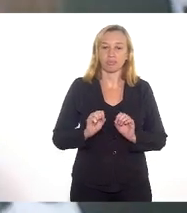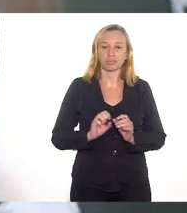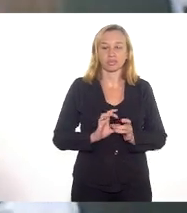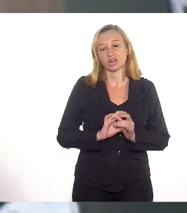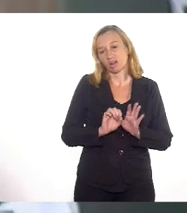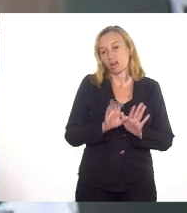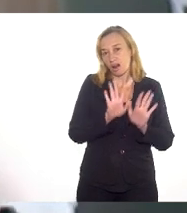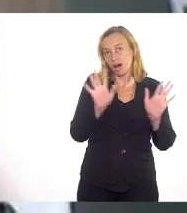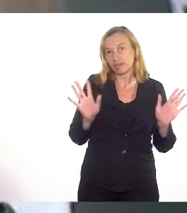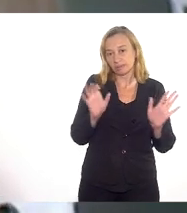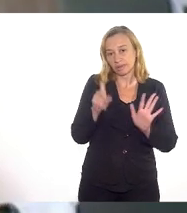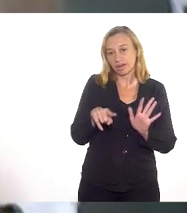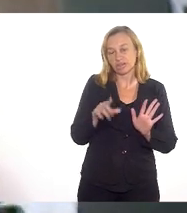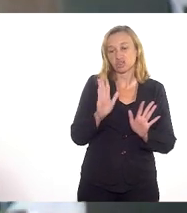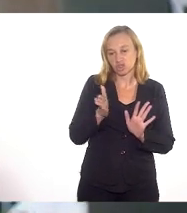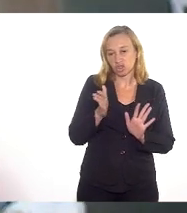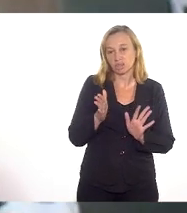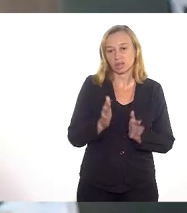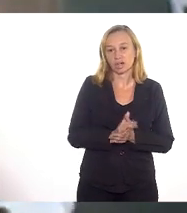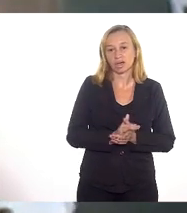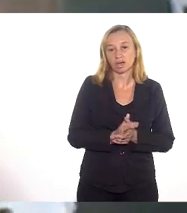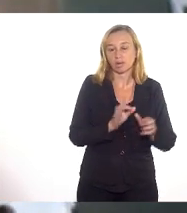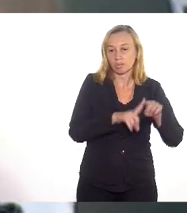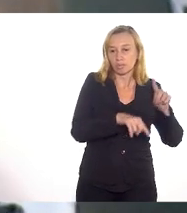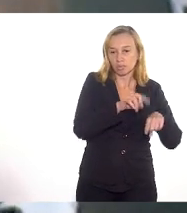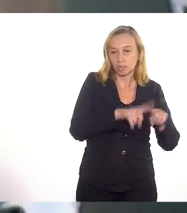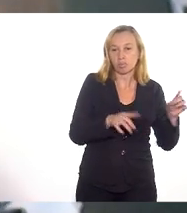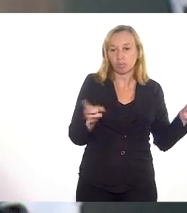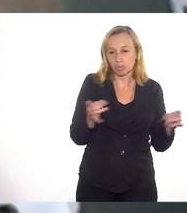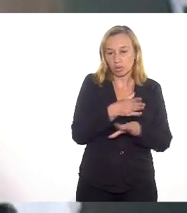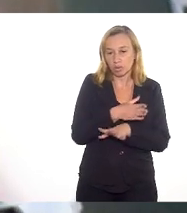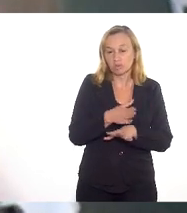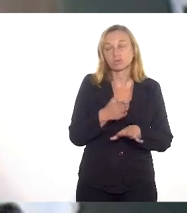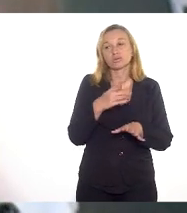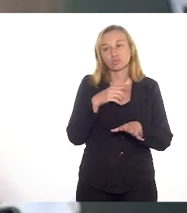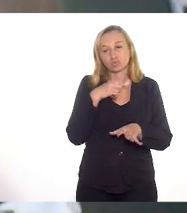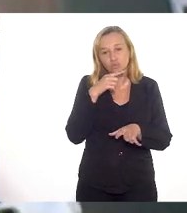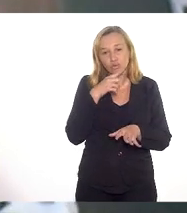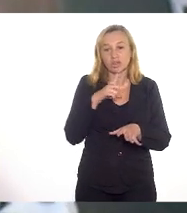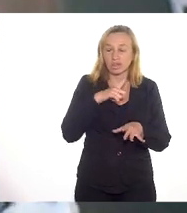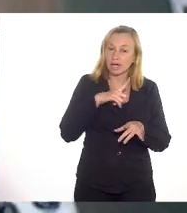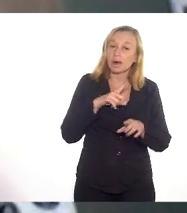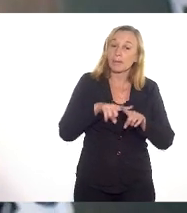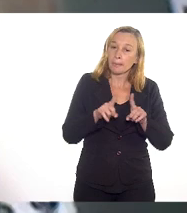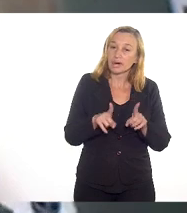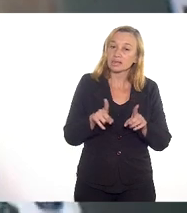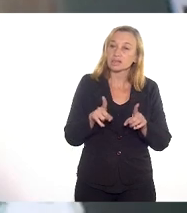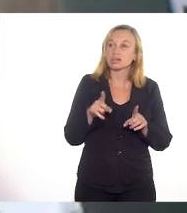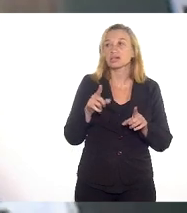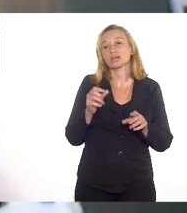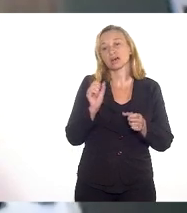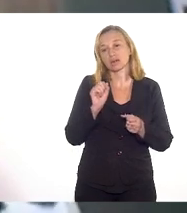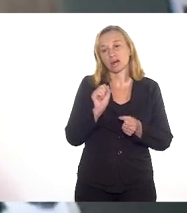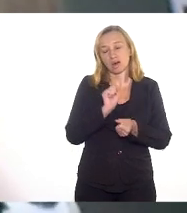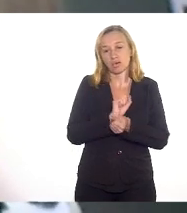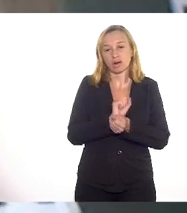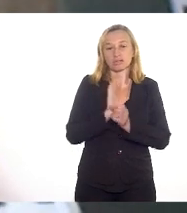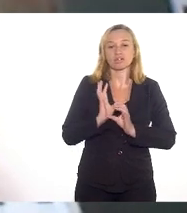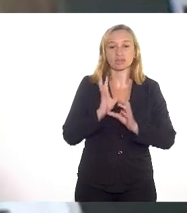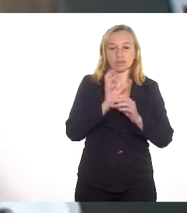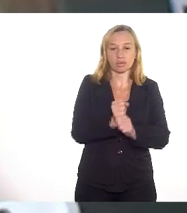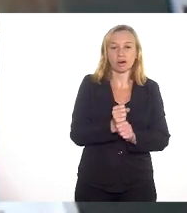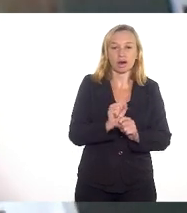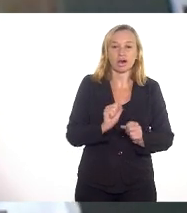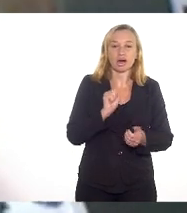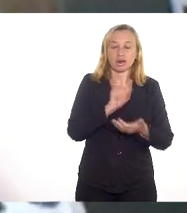LDO, né? Já está a compra desses equipamentos, mas eu tenho algumas dúvidas. Espero que isso venha a somar na atividade do